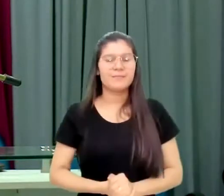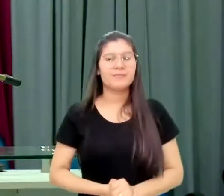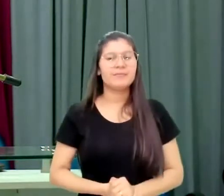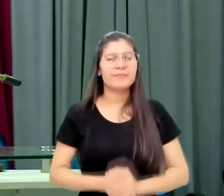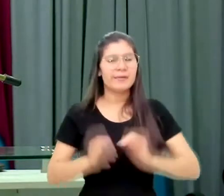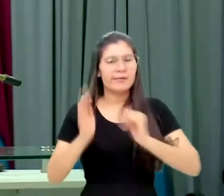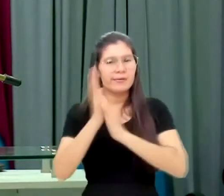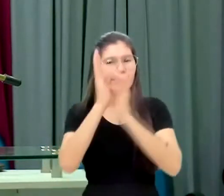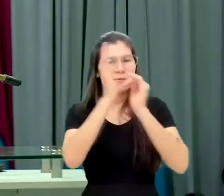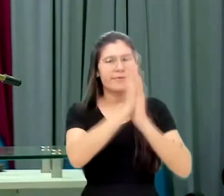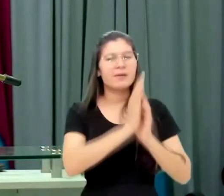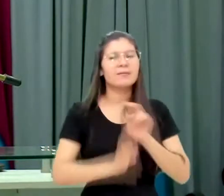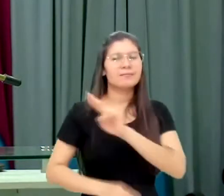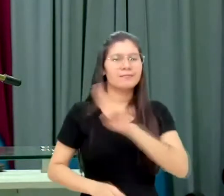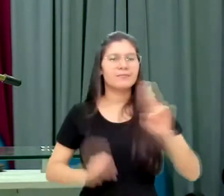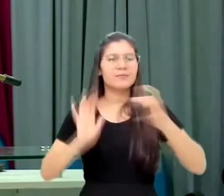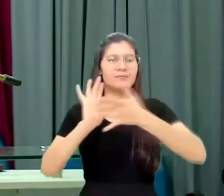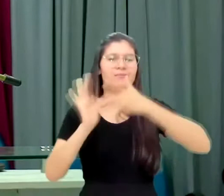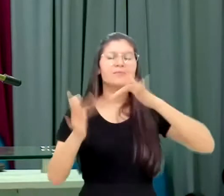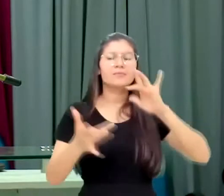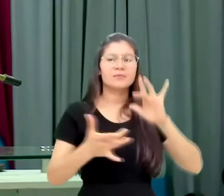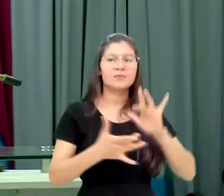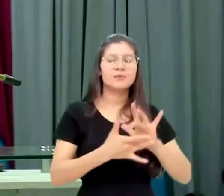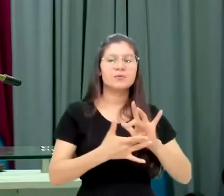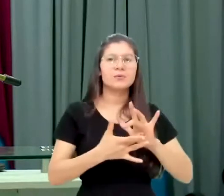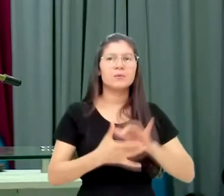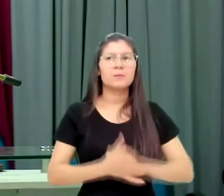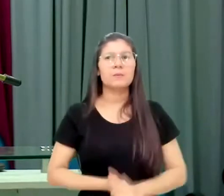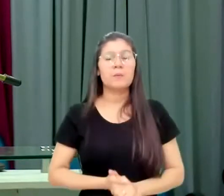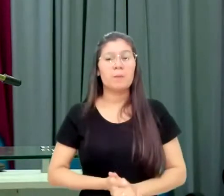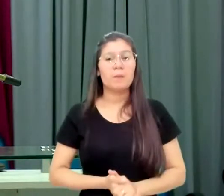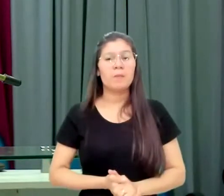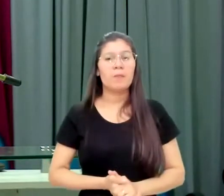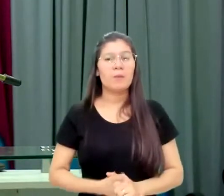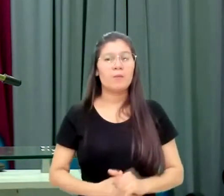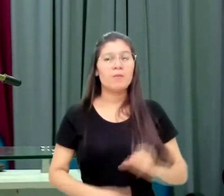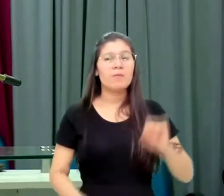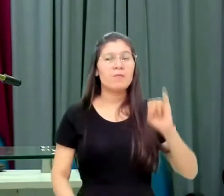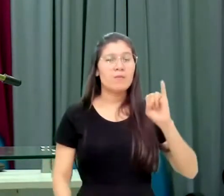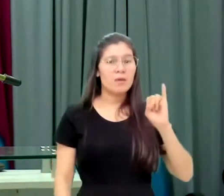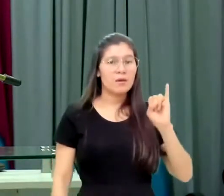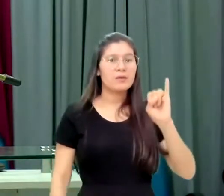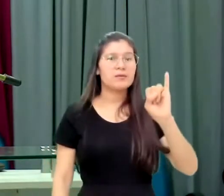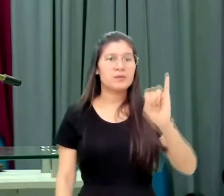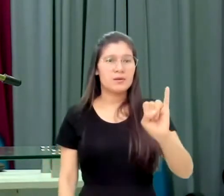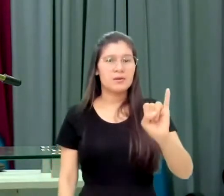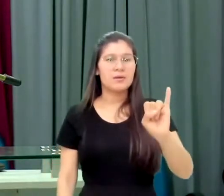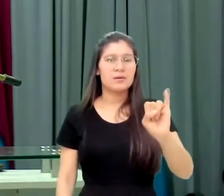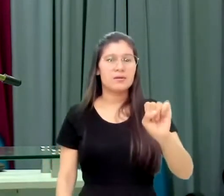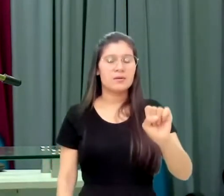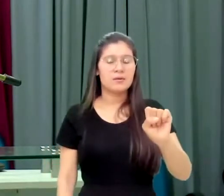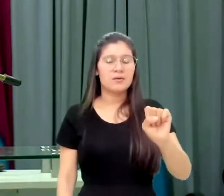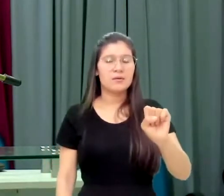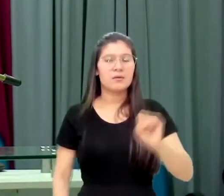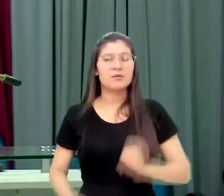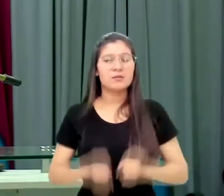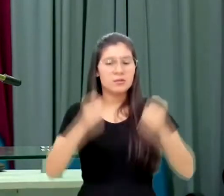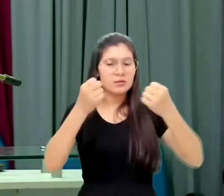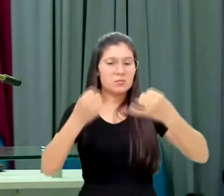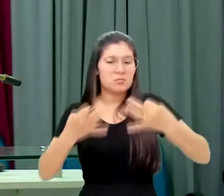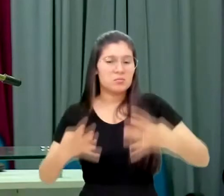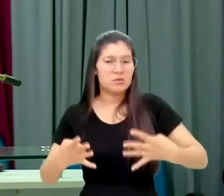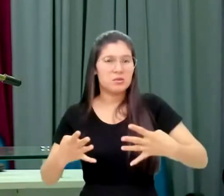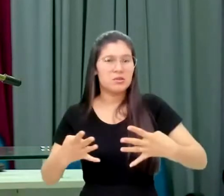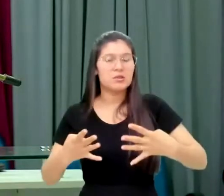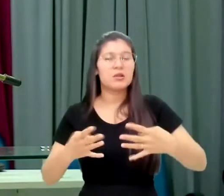seja o nome do Senhor. Aleluia. É como disse Isaías a respeito do Senhor, dizendo: eu sou aquele que anuncio